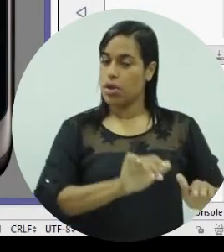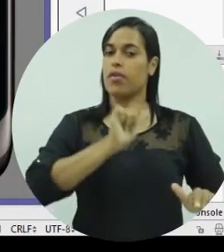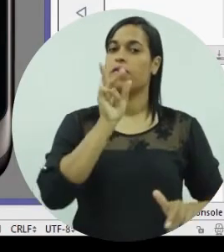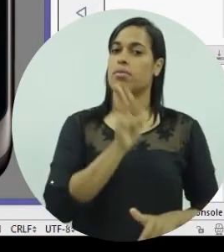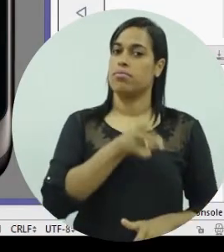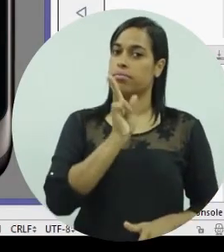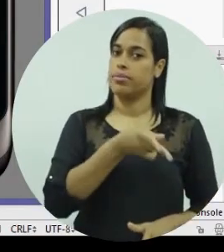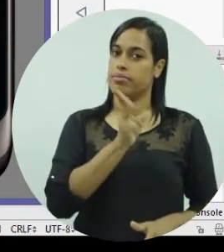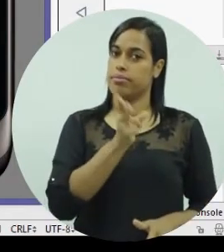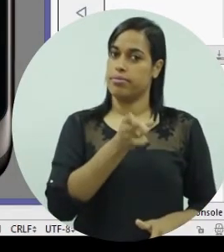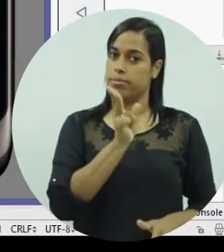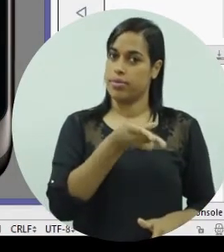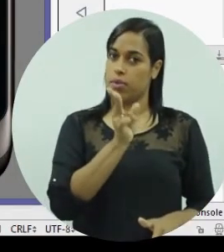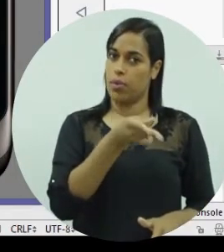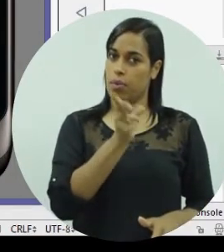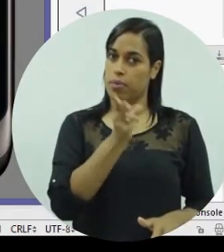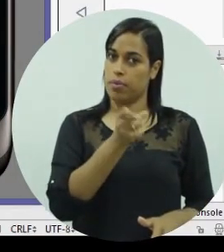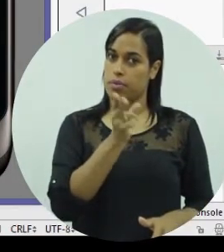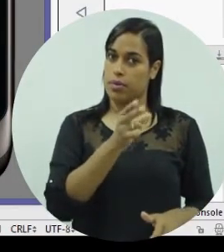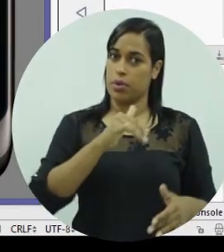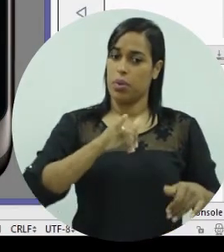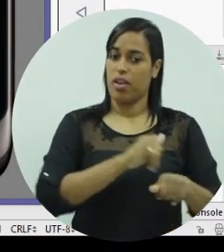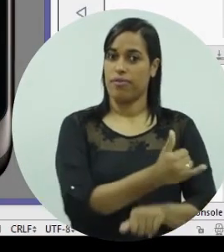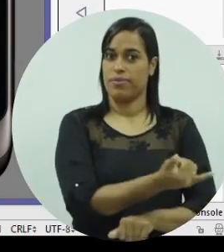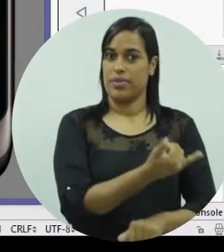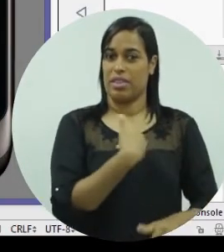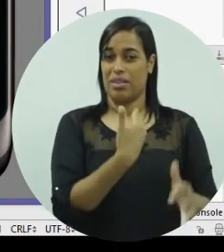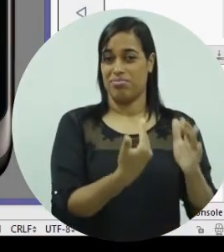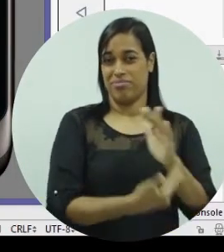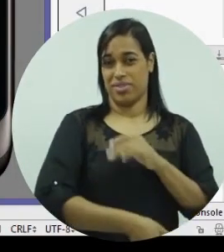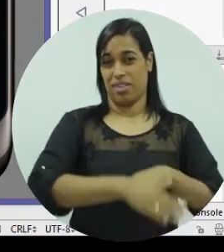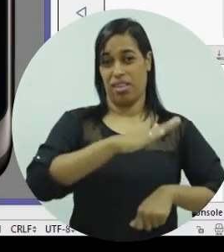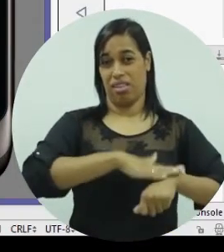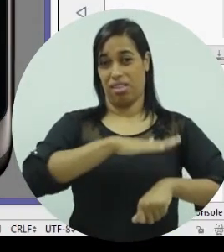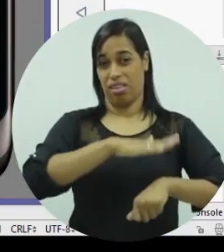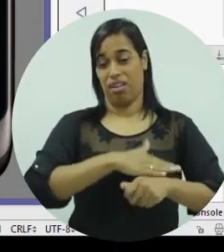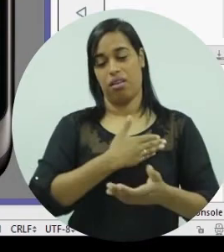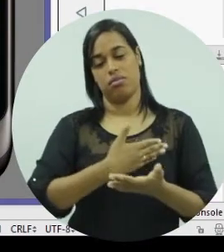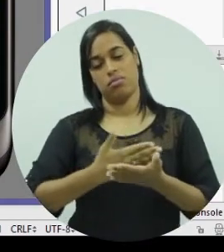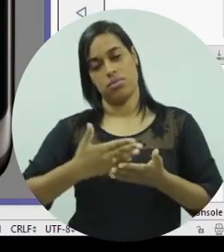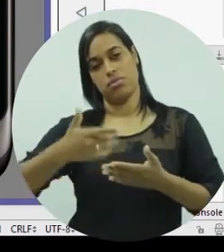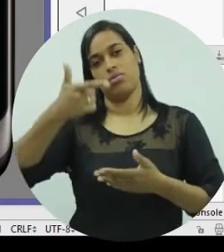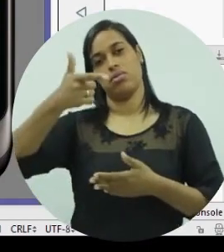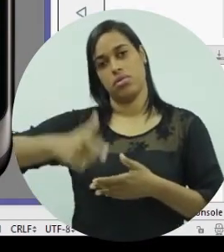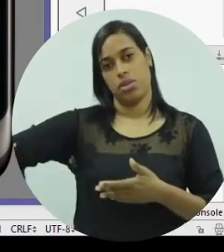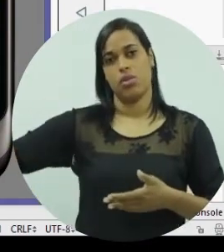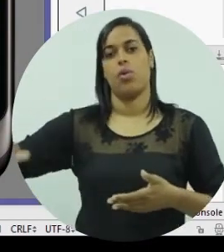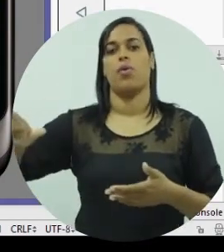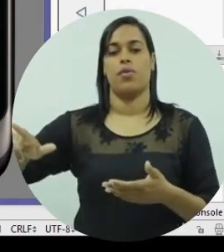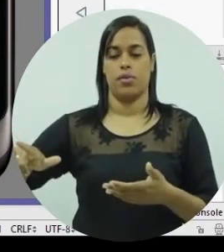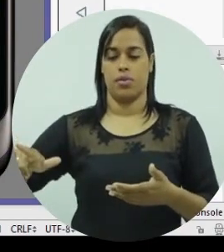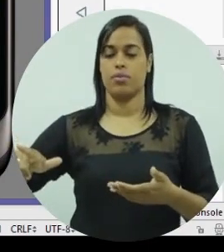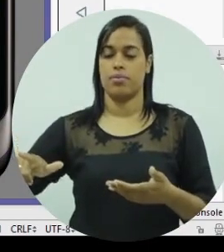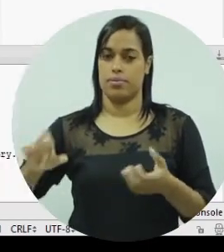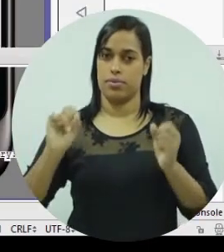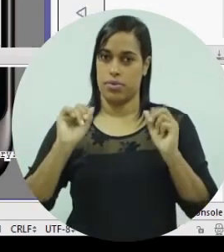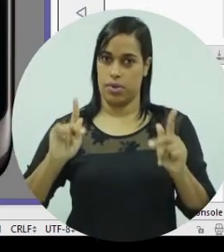ela rodando, porque assim evita de eu perder muito tempo com a inicialização, com uma nova